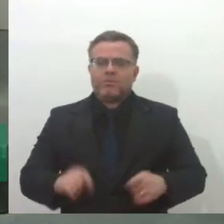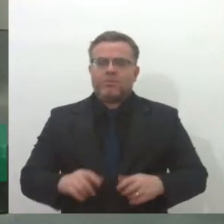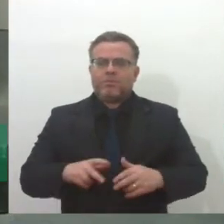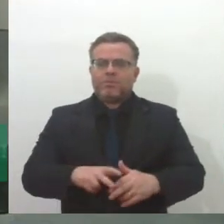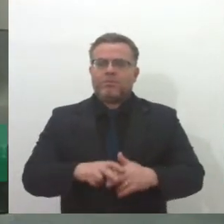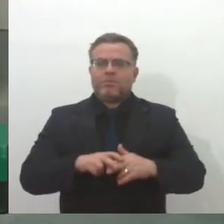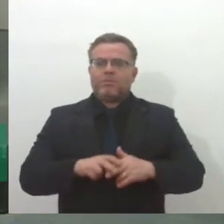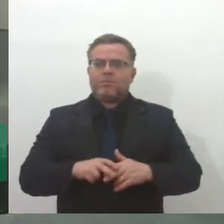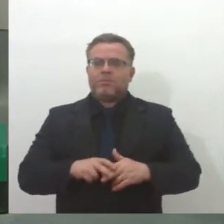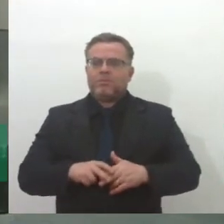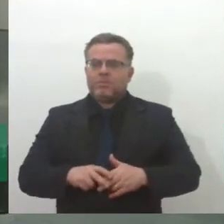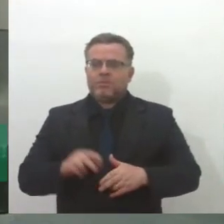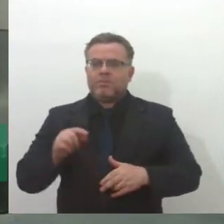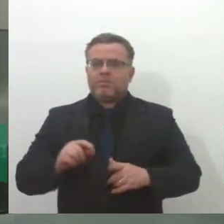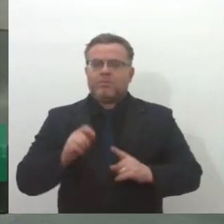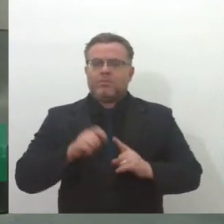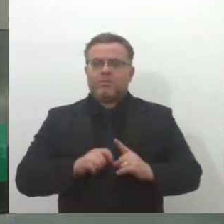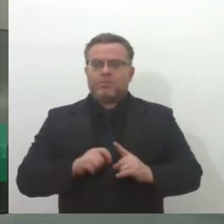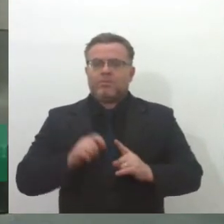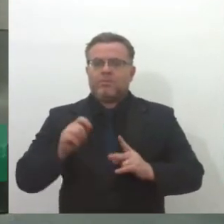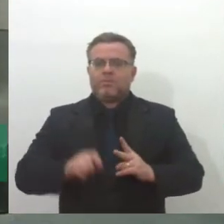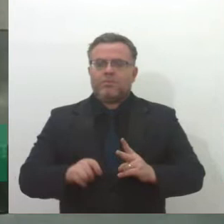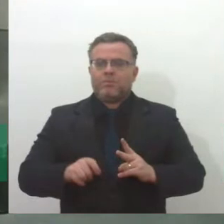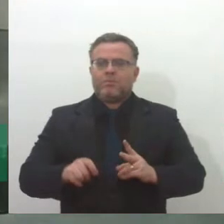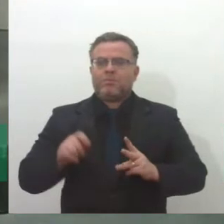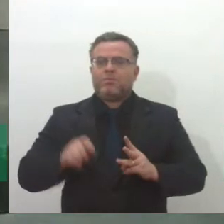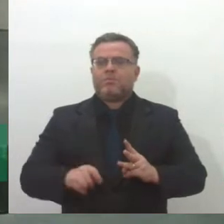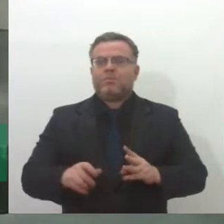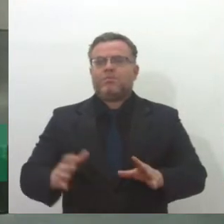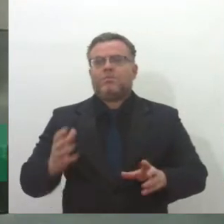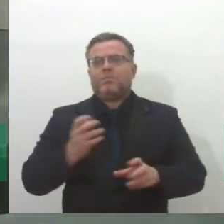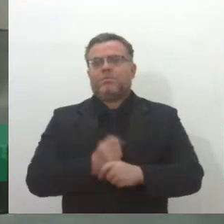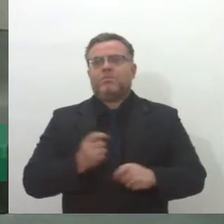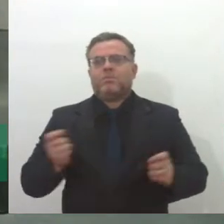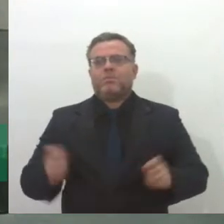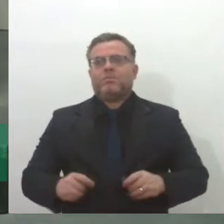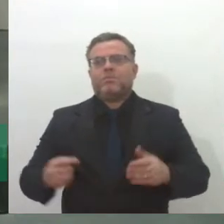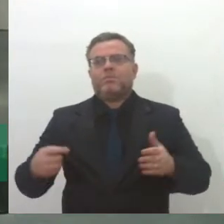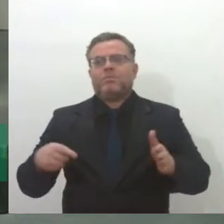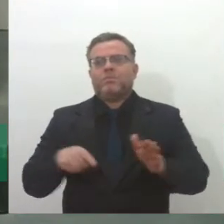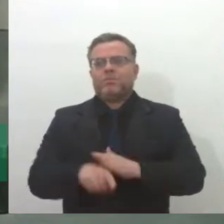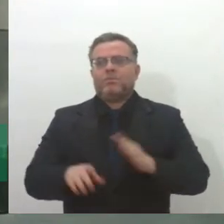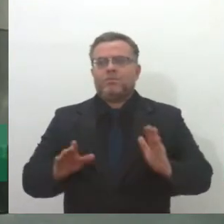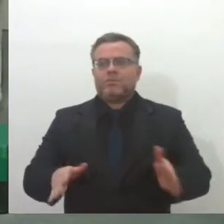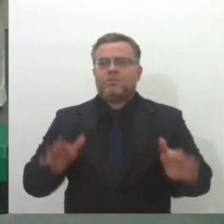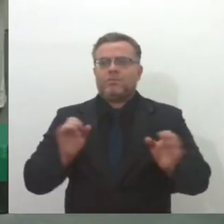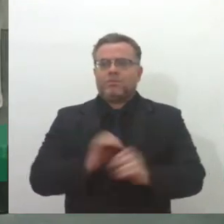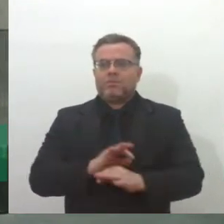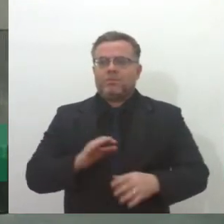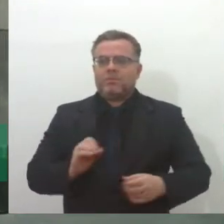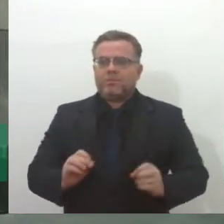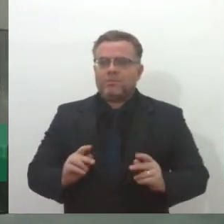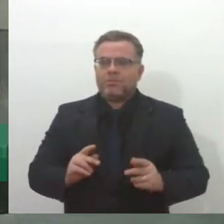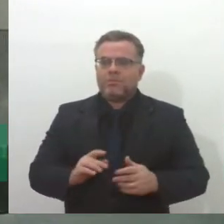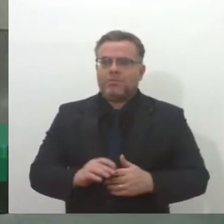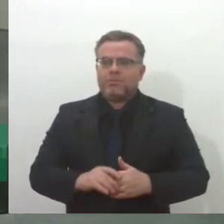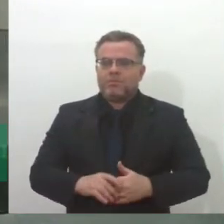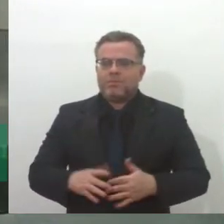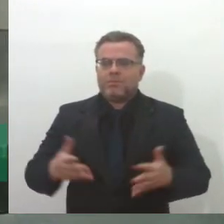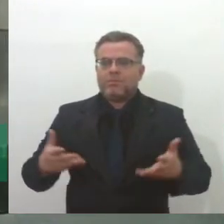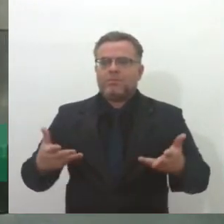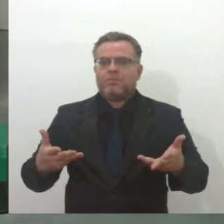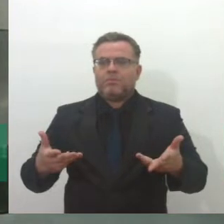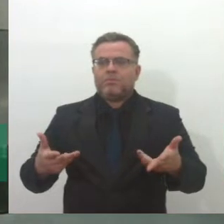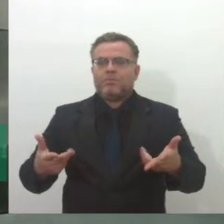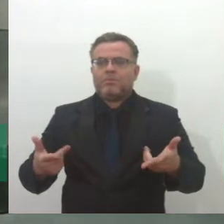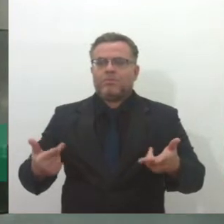mês a mês é o que gera o crédito que foi questionado judicialmente, entendeu? Maravilha. Sim, Matheus,